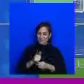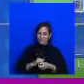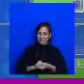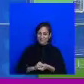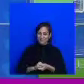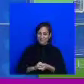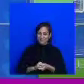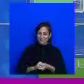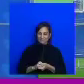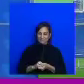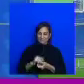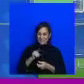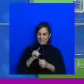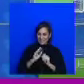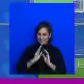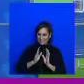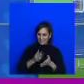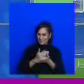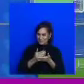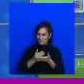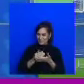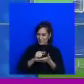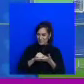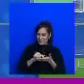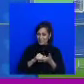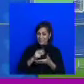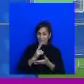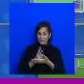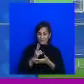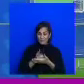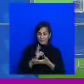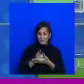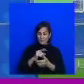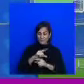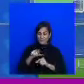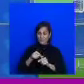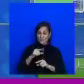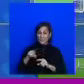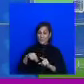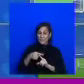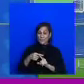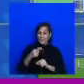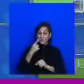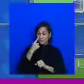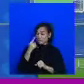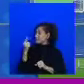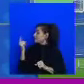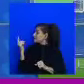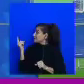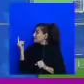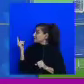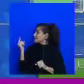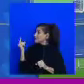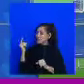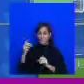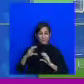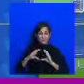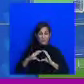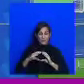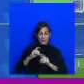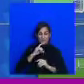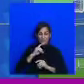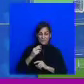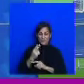11. E aí, começou marcando. Vamos seguir sorteando. Mais um número chegando. Bola verde,